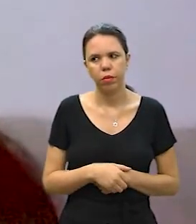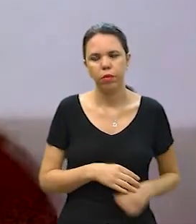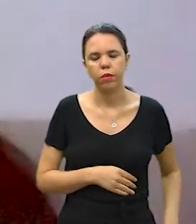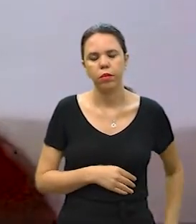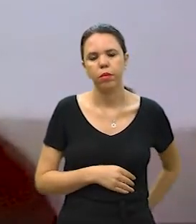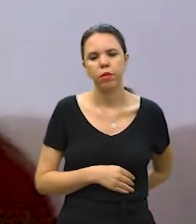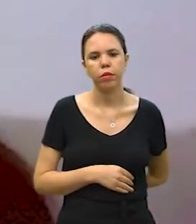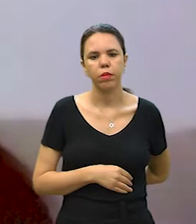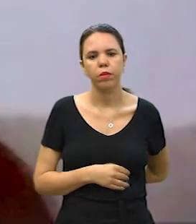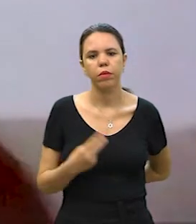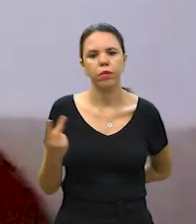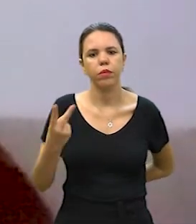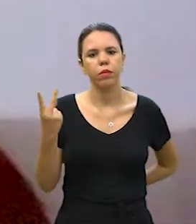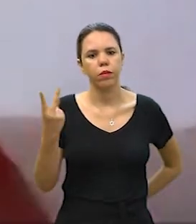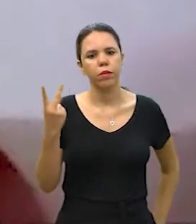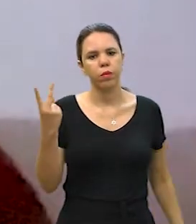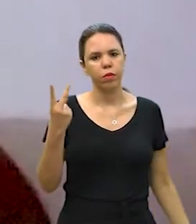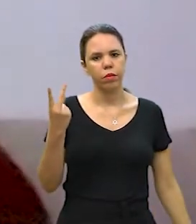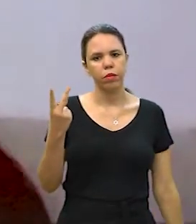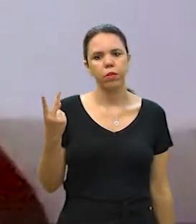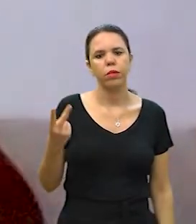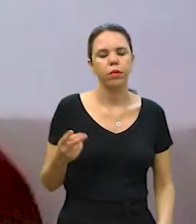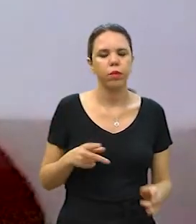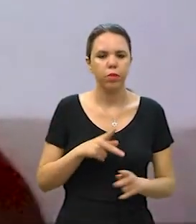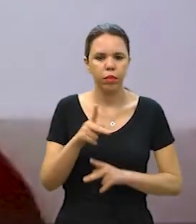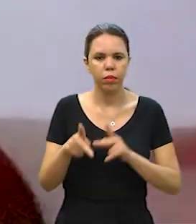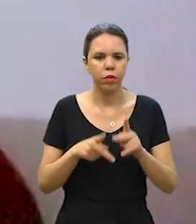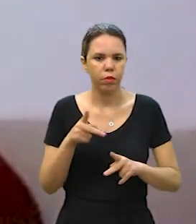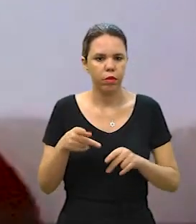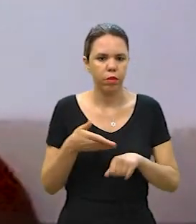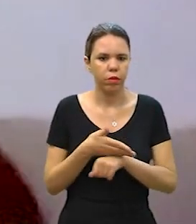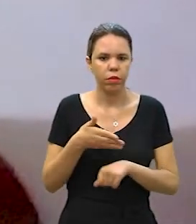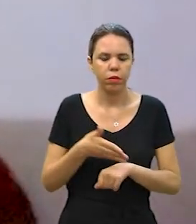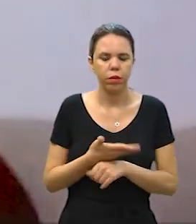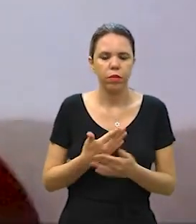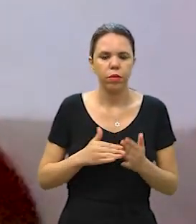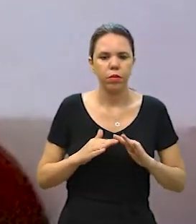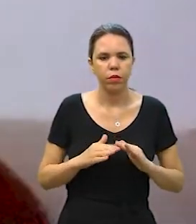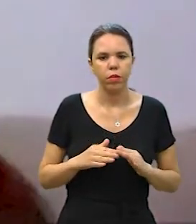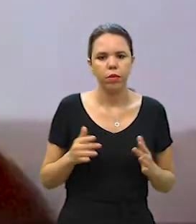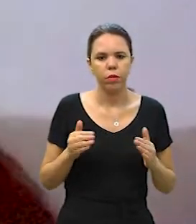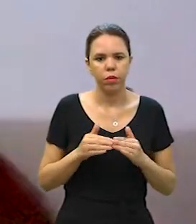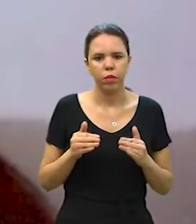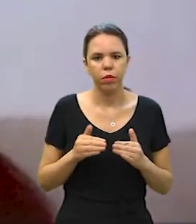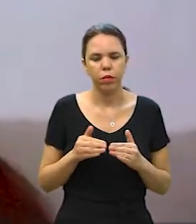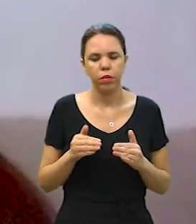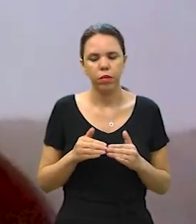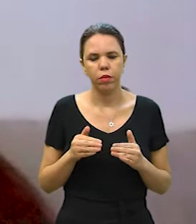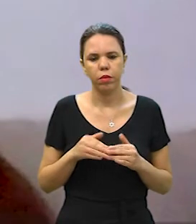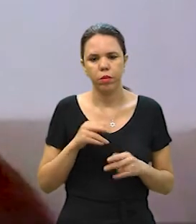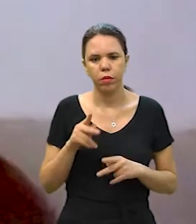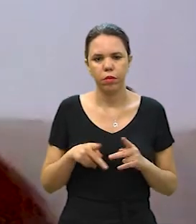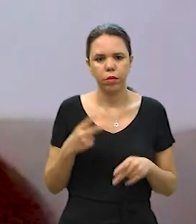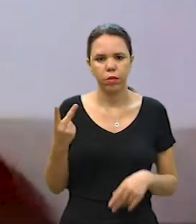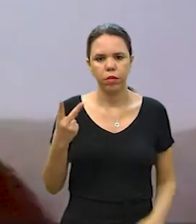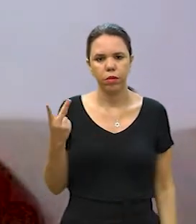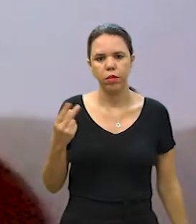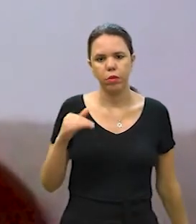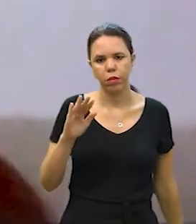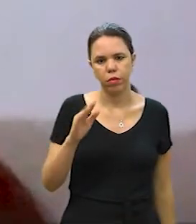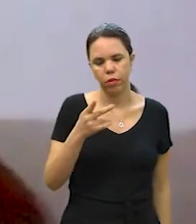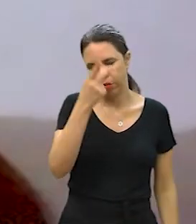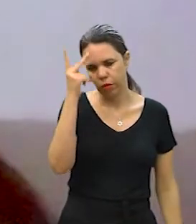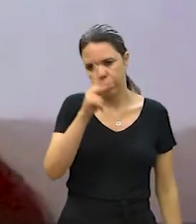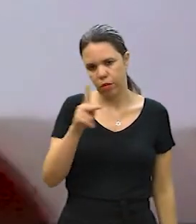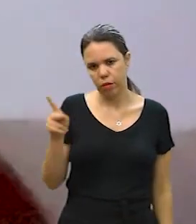A valorização, né, que a comunidade agora, eu acho também concordo que a comunidade valoriza mais agora o professor e